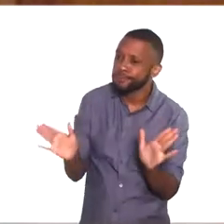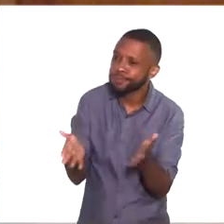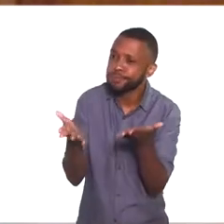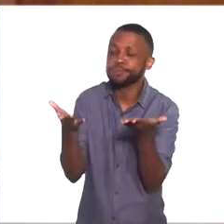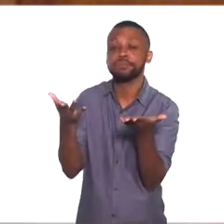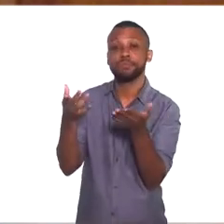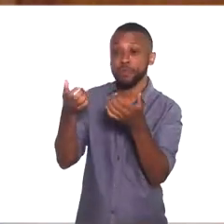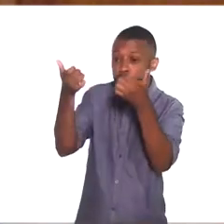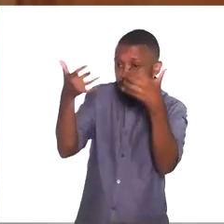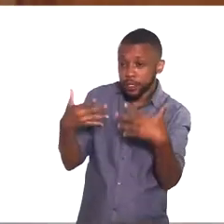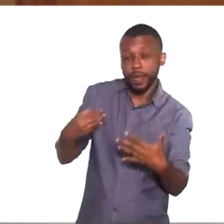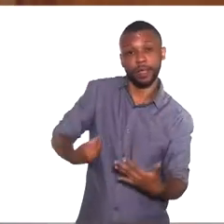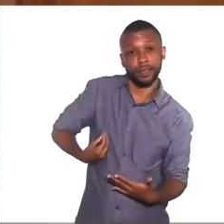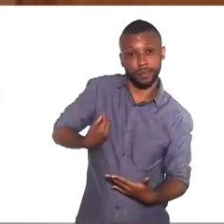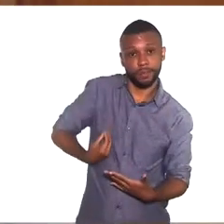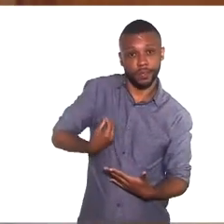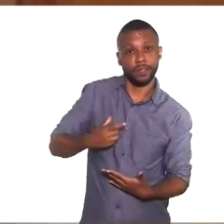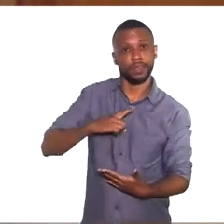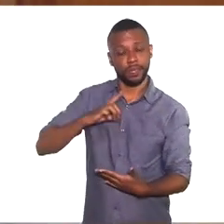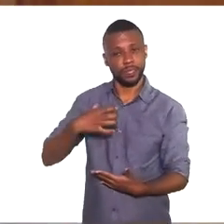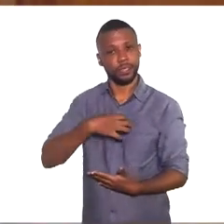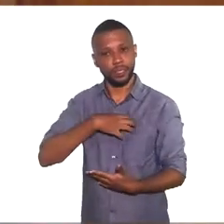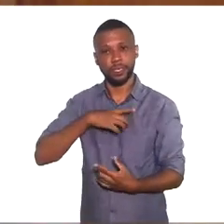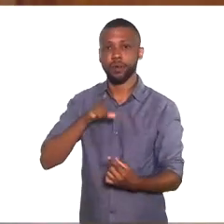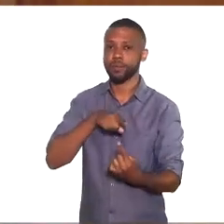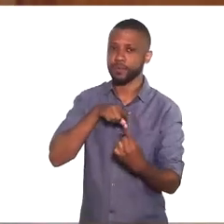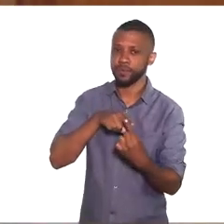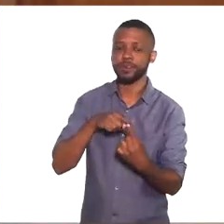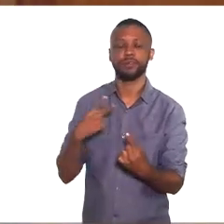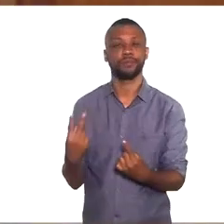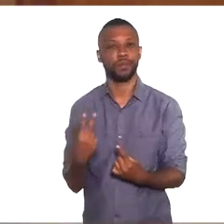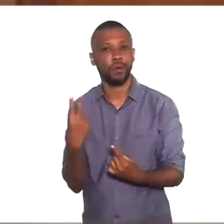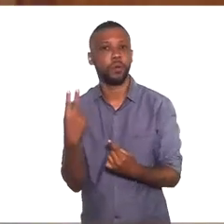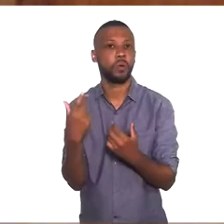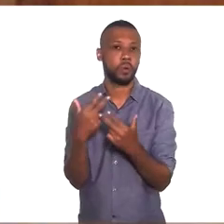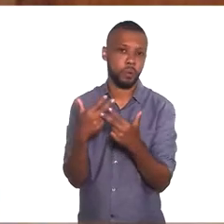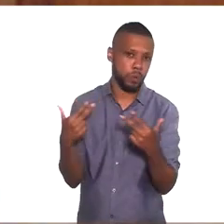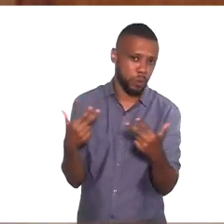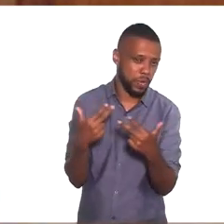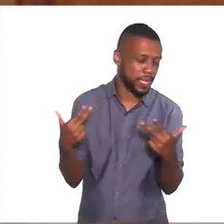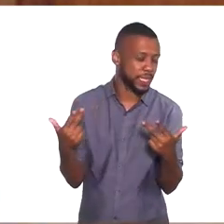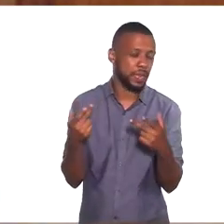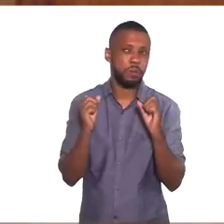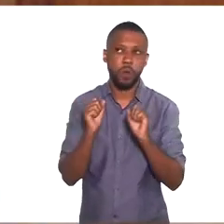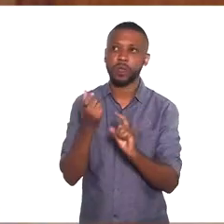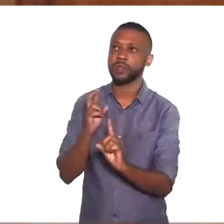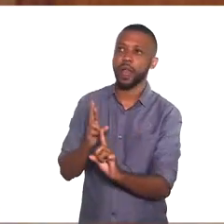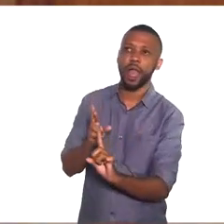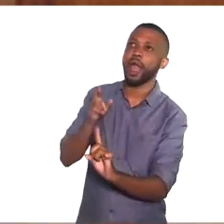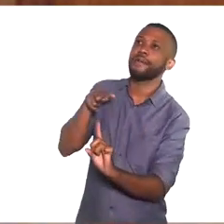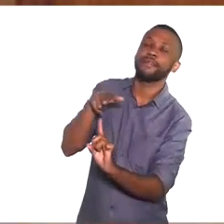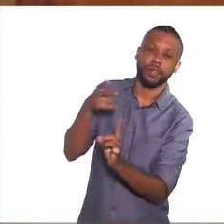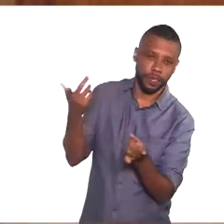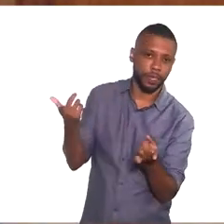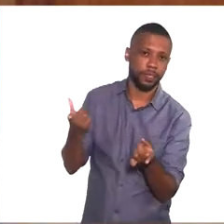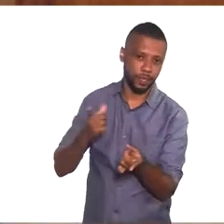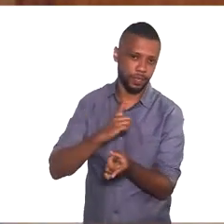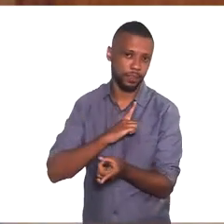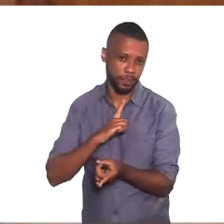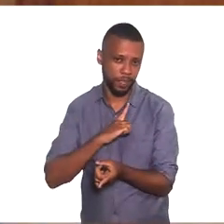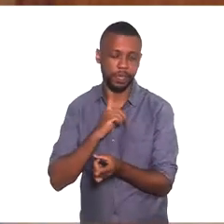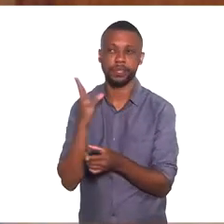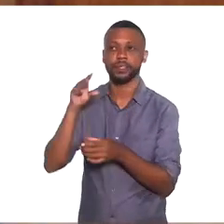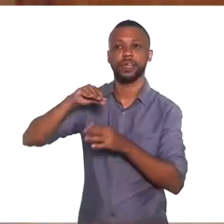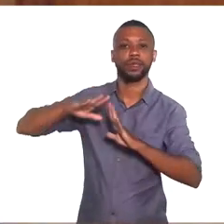entusiasmo e os jovens para dizer que a vida tem um valor tem um sentido e vale a pena ser vivido né E seja pessoas